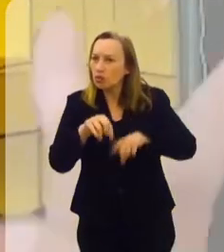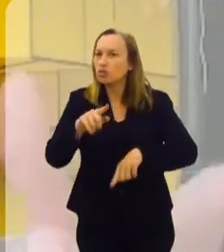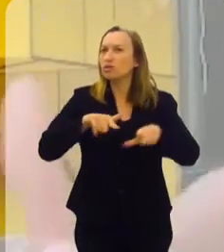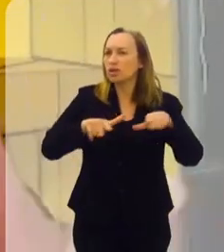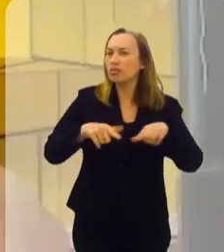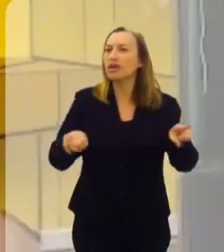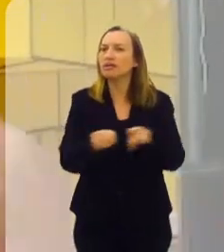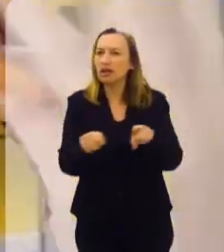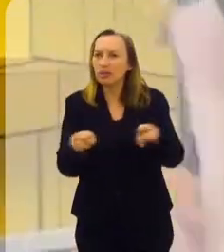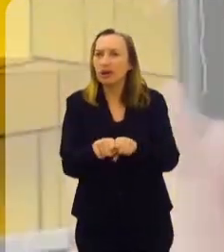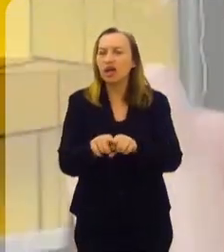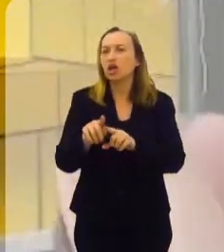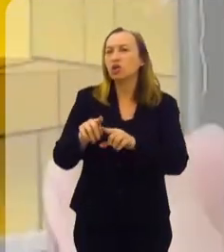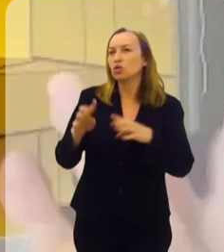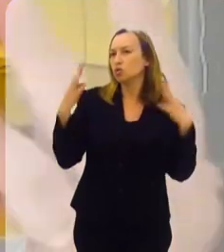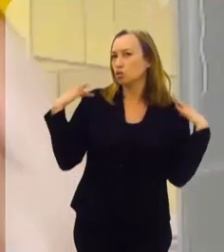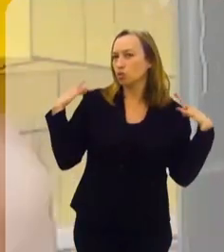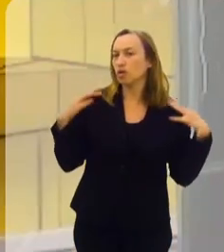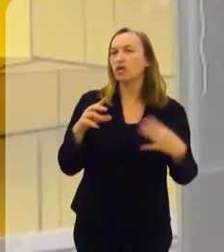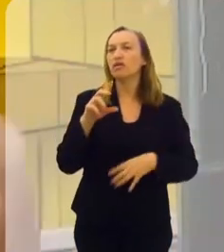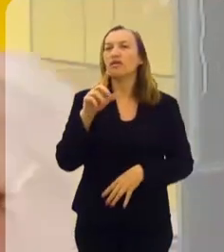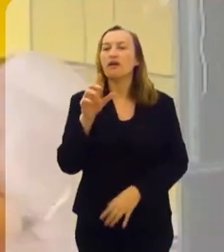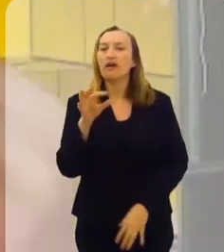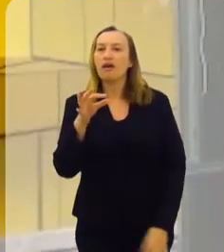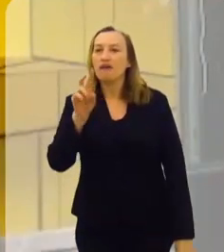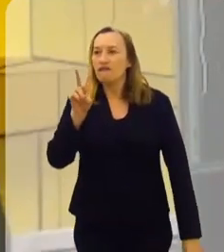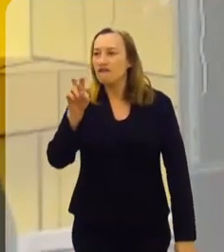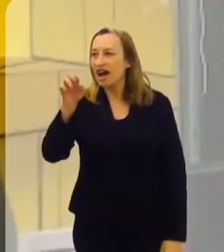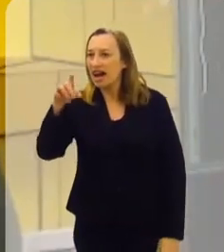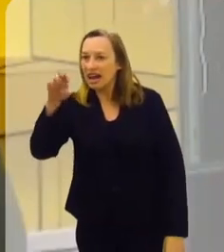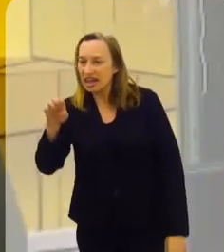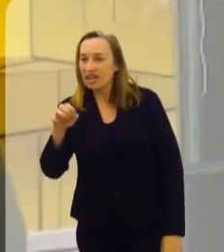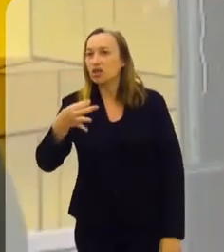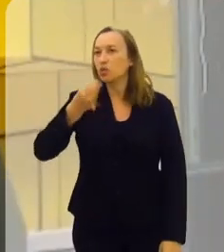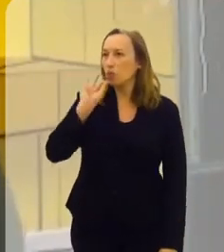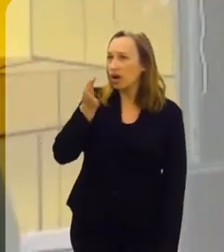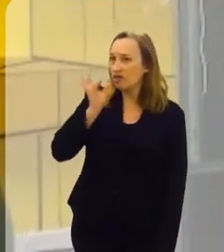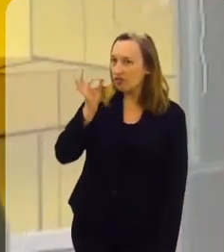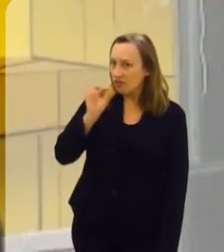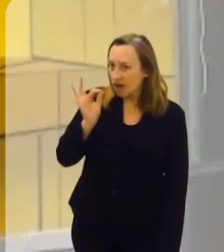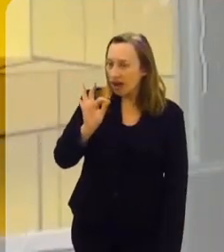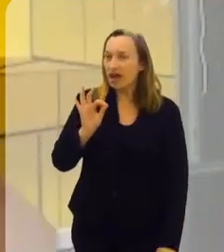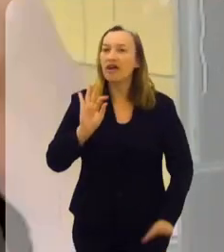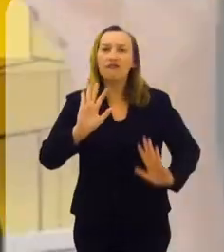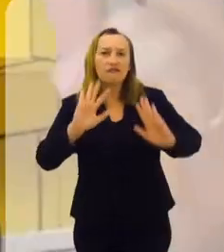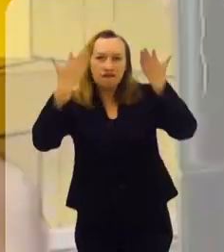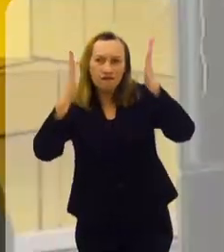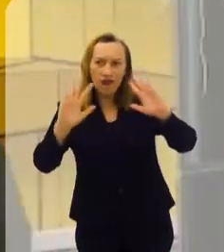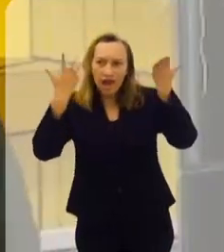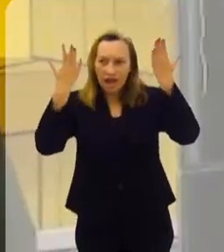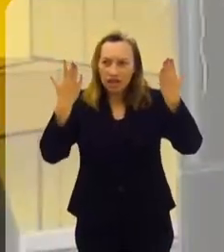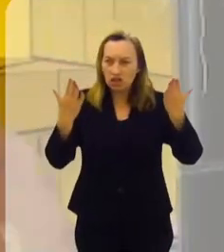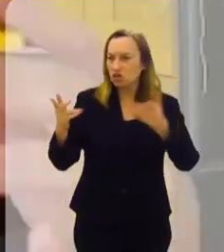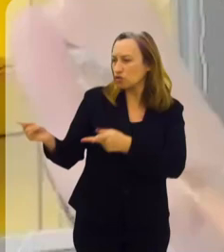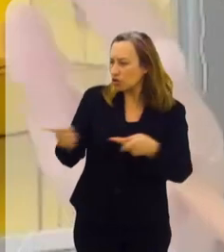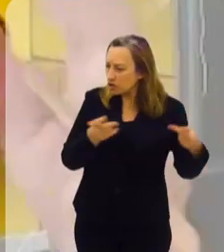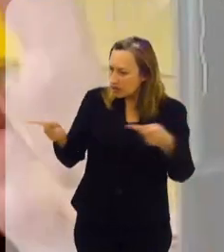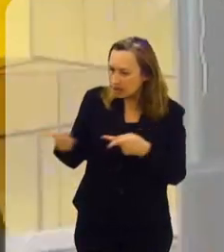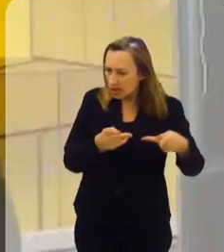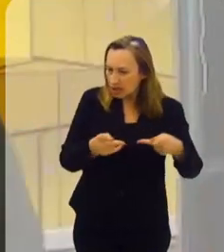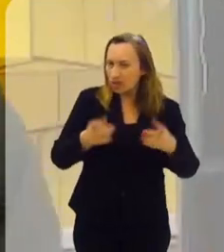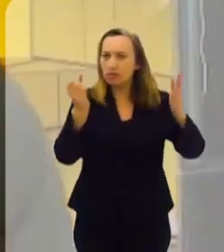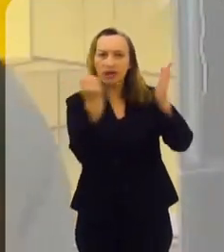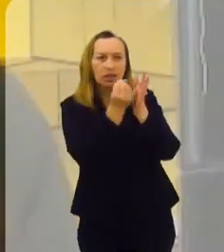em produtos e serviços também, além do turismo, tipo o Vale do Café, né? O Vale do Café com seus festivais, as